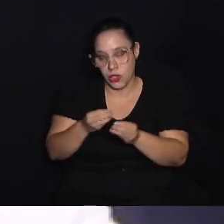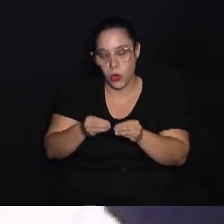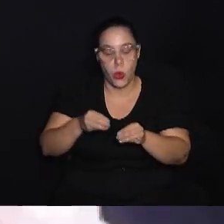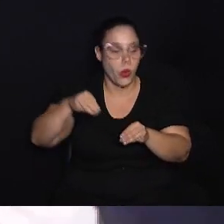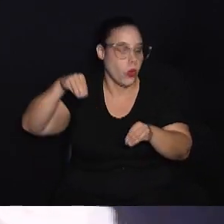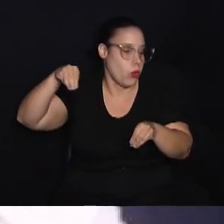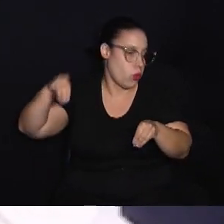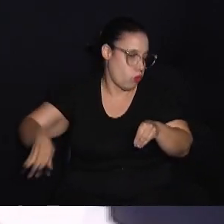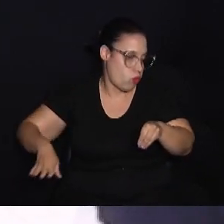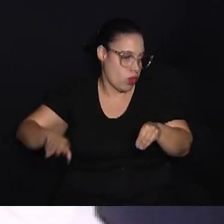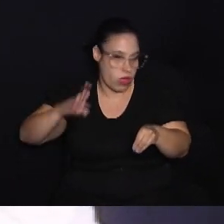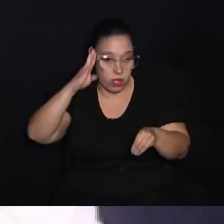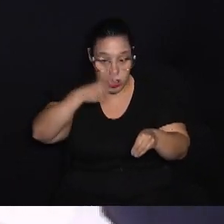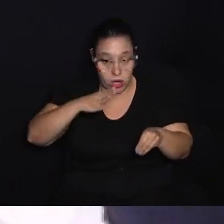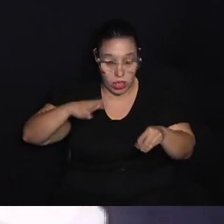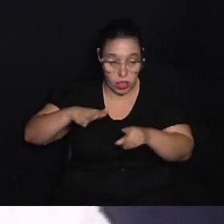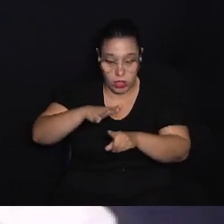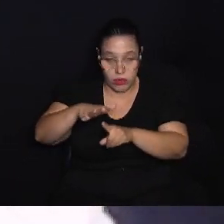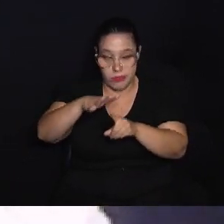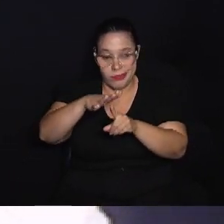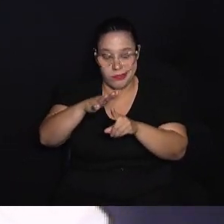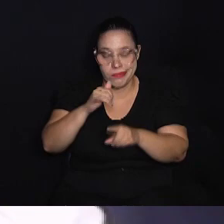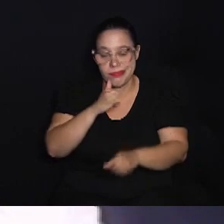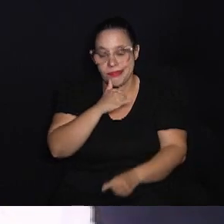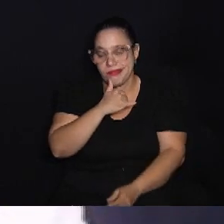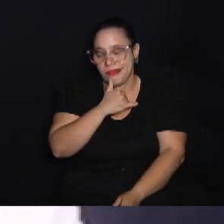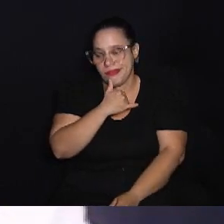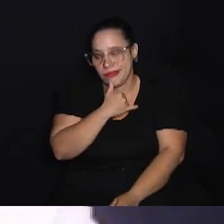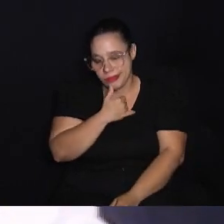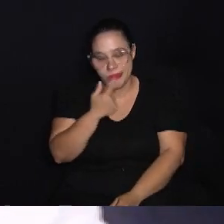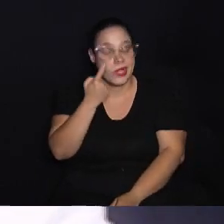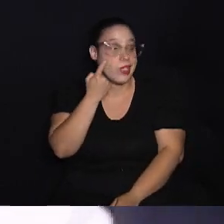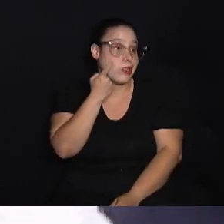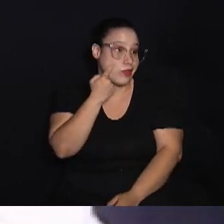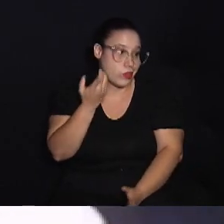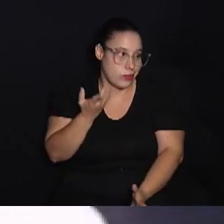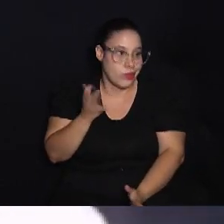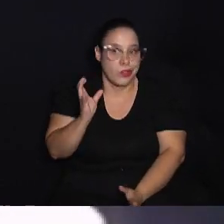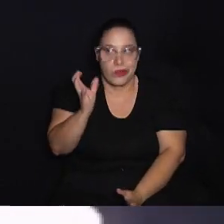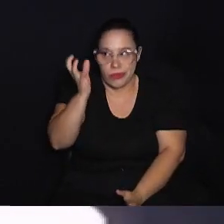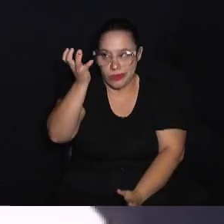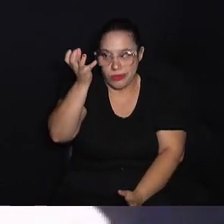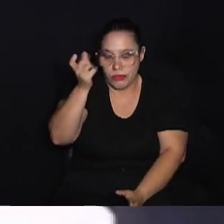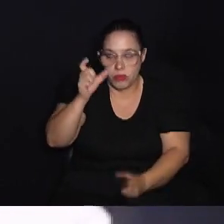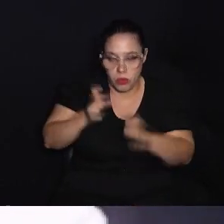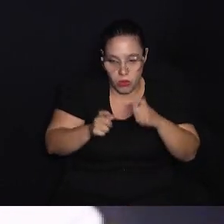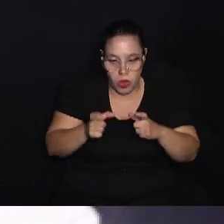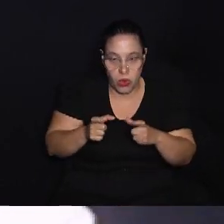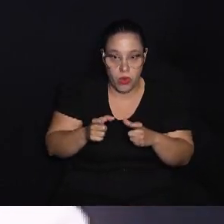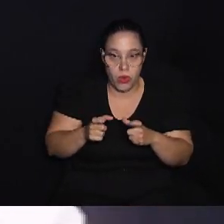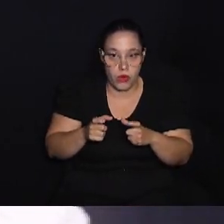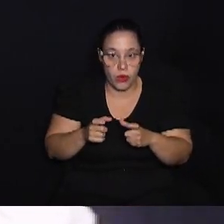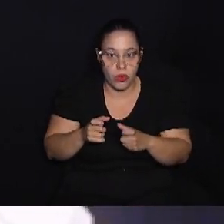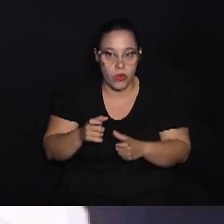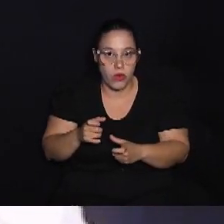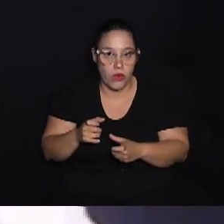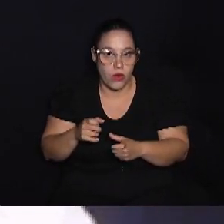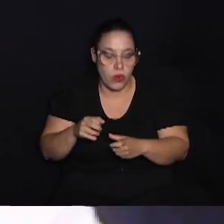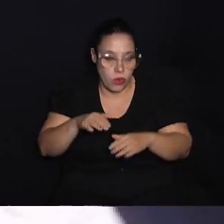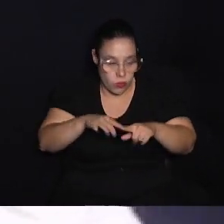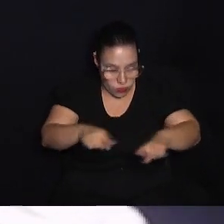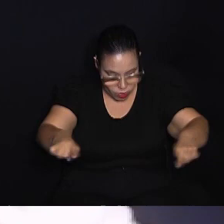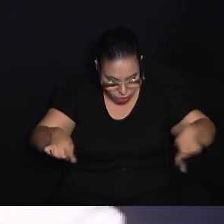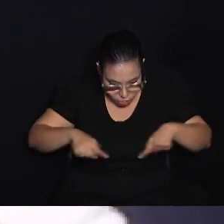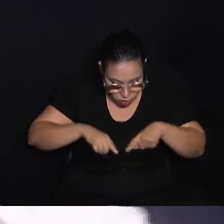incorreta, ou se ele for descartado direto no meio ambiente, que infelizmente é algo que a gente ainda vê muito, né? Pessoas que